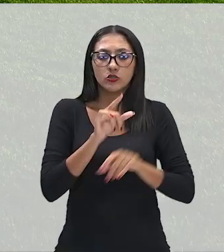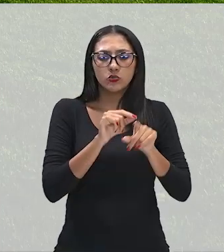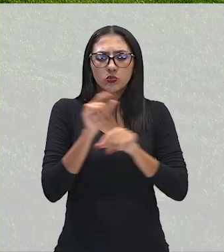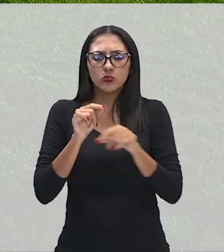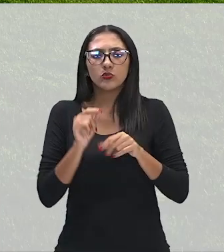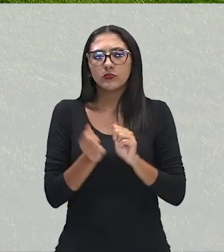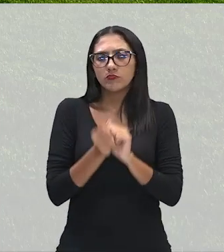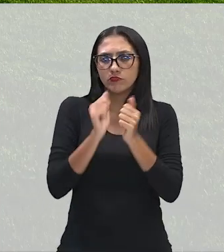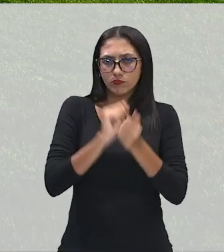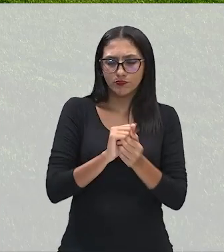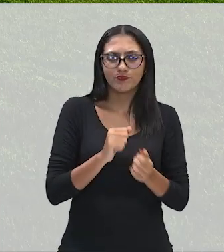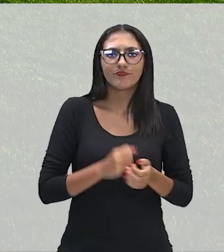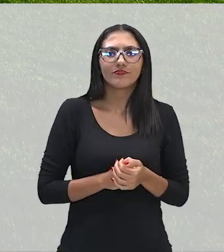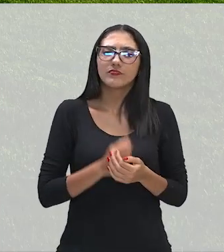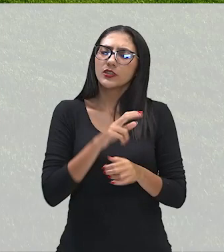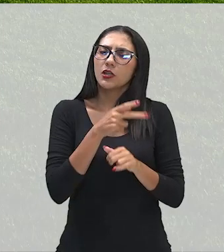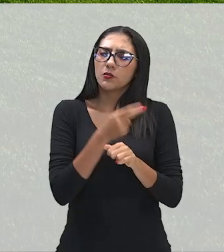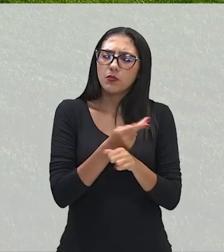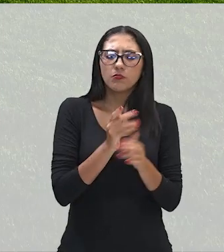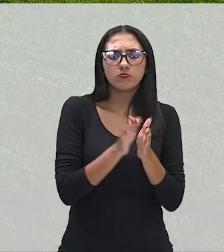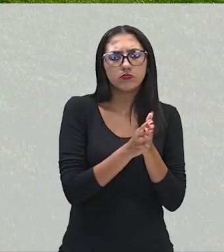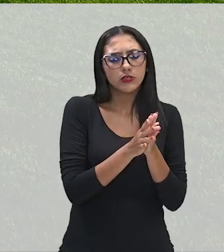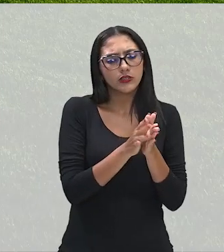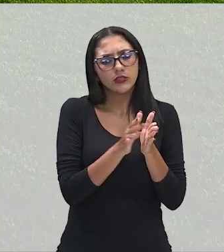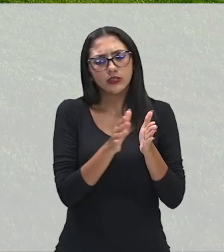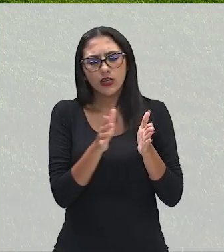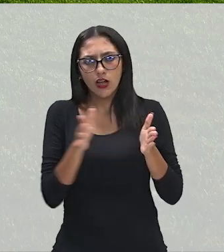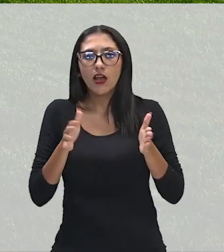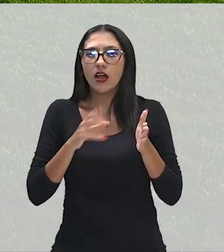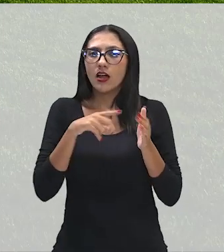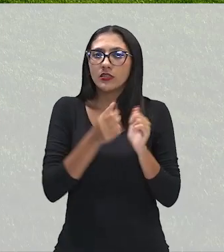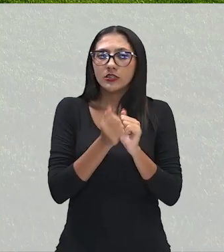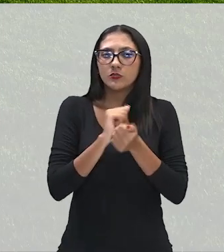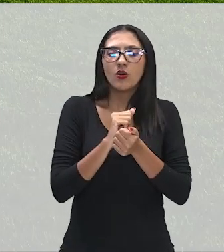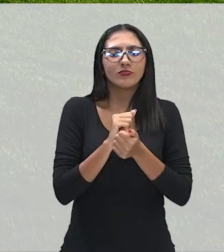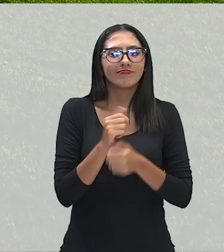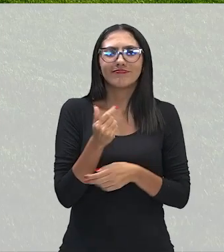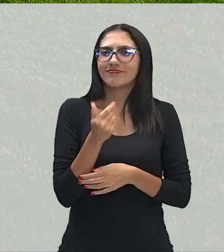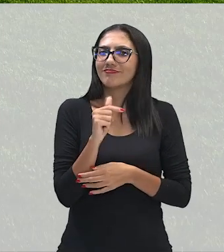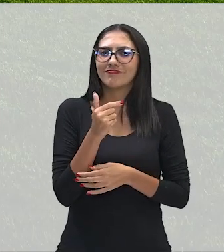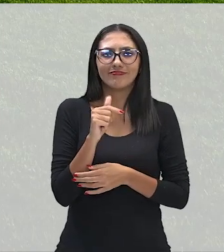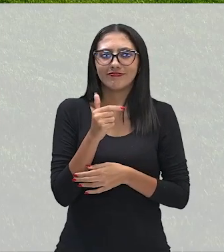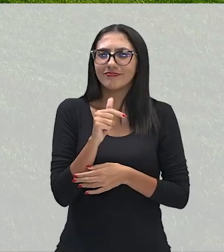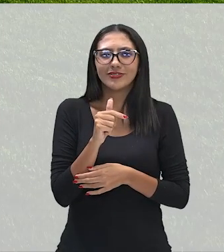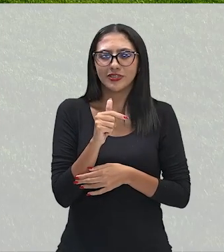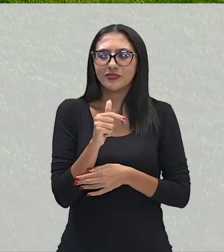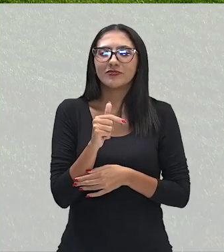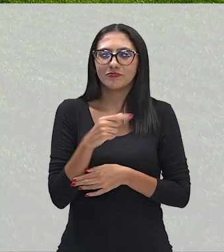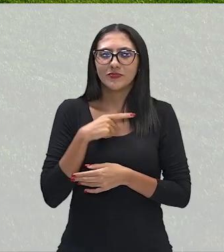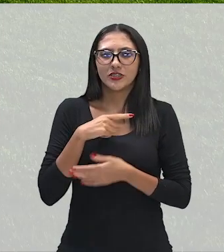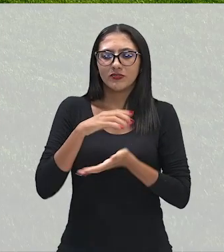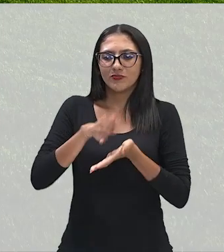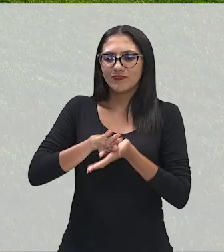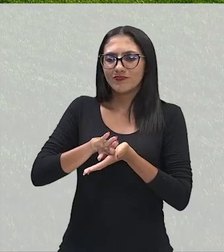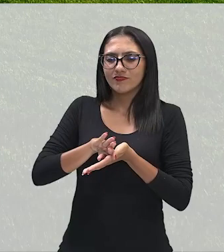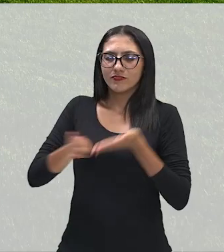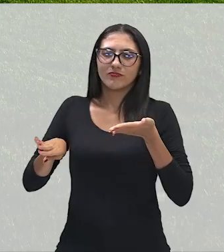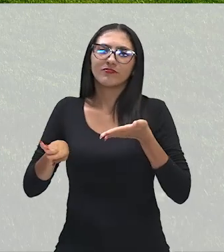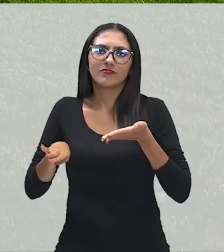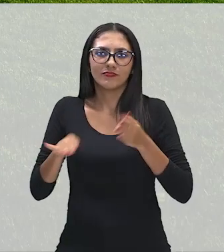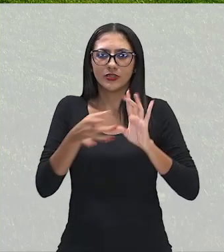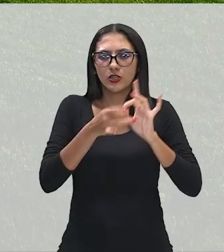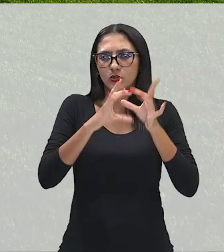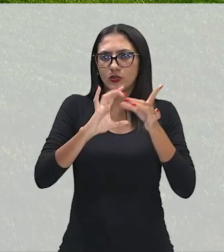um período em que o rugby ele não esteve presente nas edições das